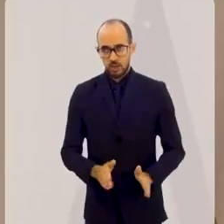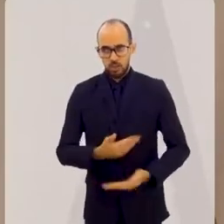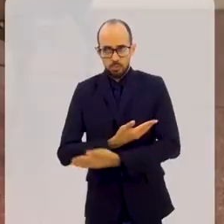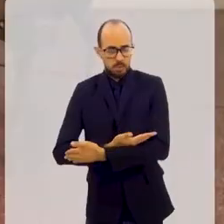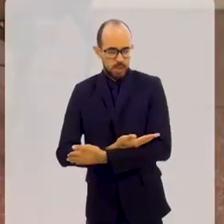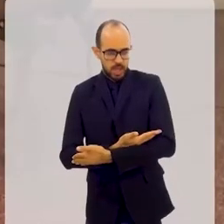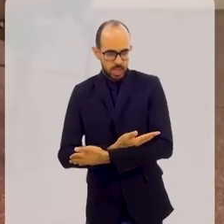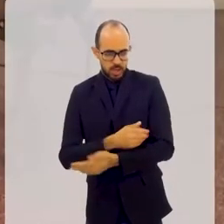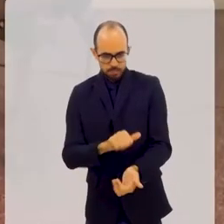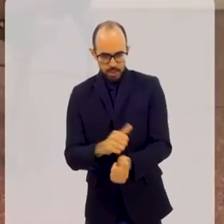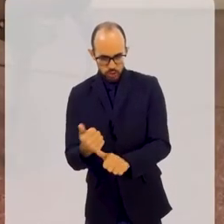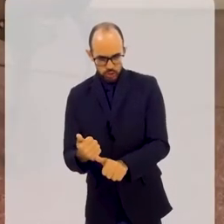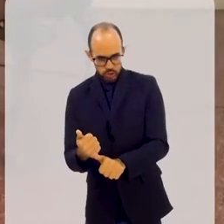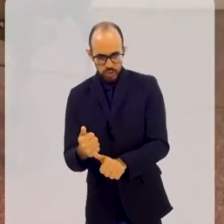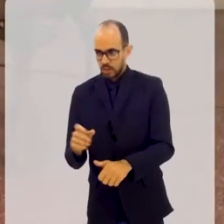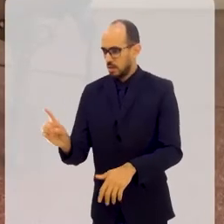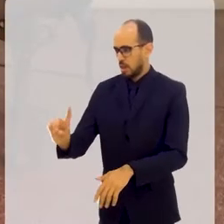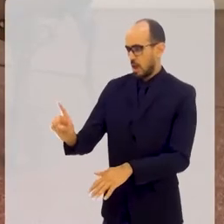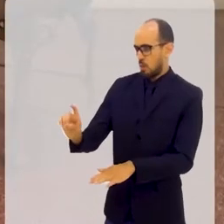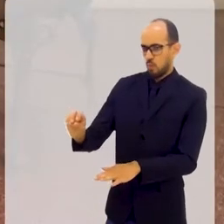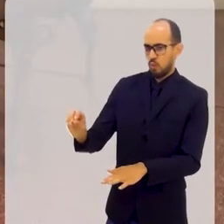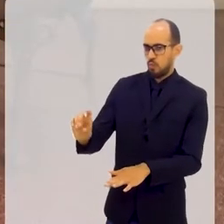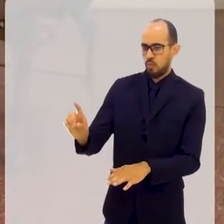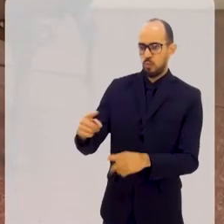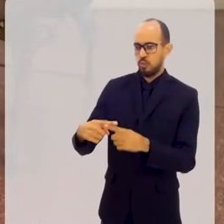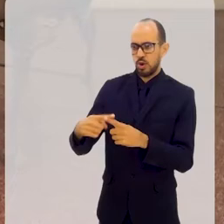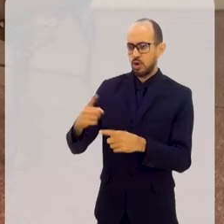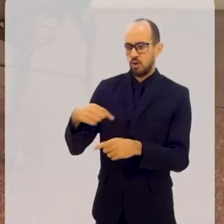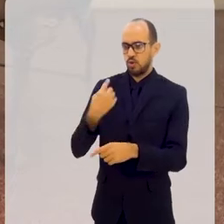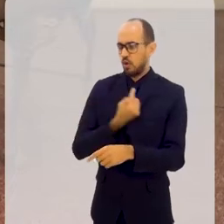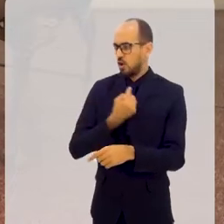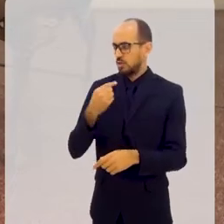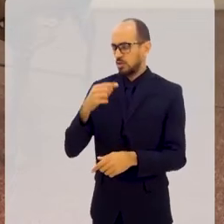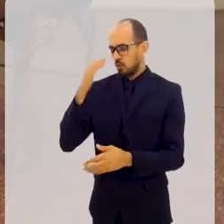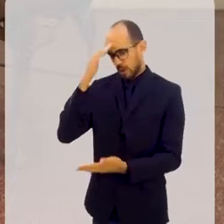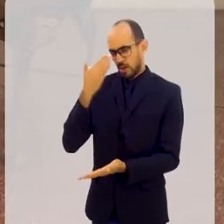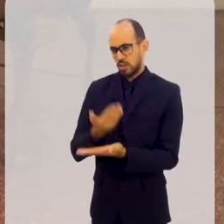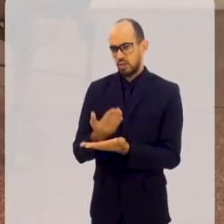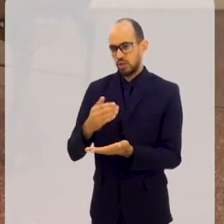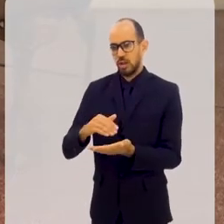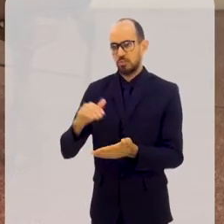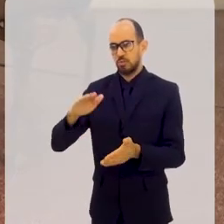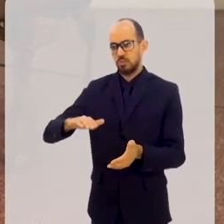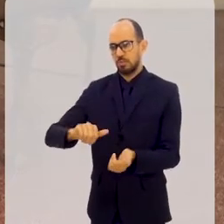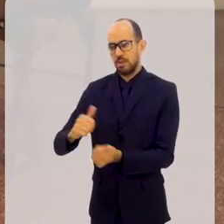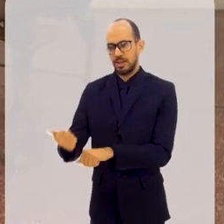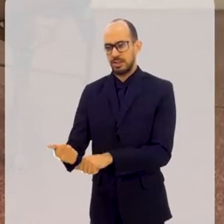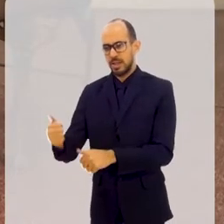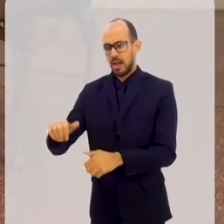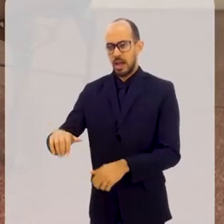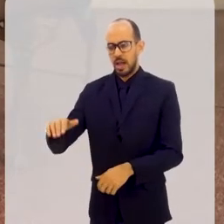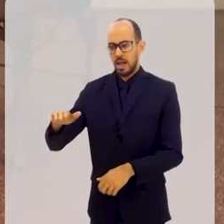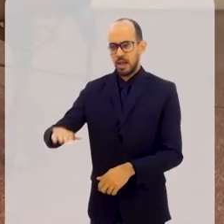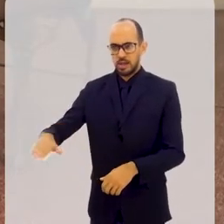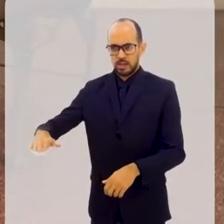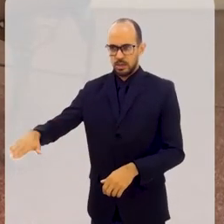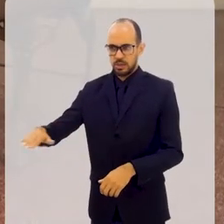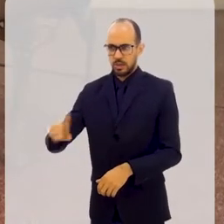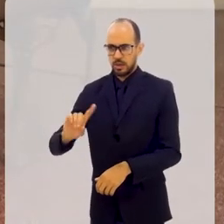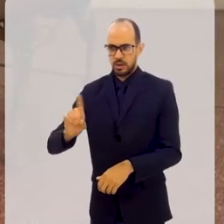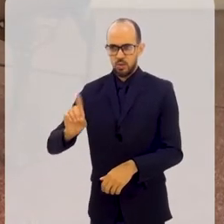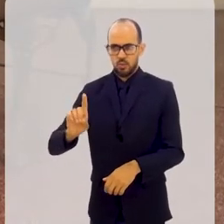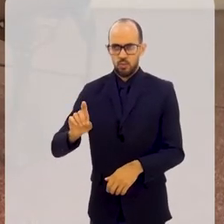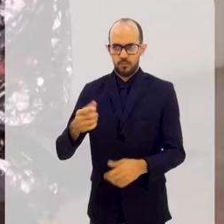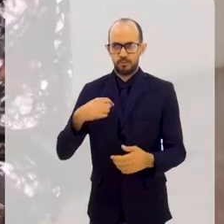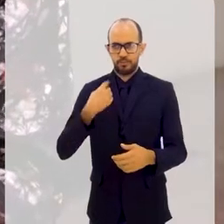batizada não não porque nós não queremos no máximo de uma criança o que que nós não queremos nós somos que